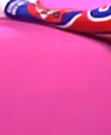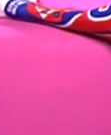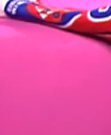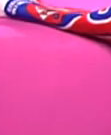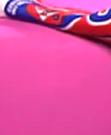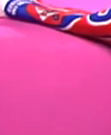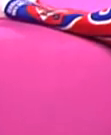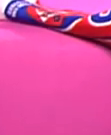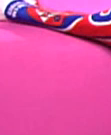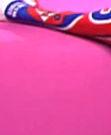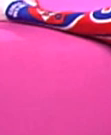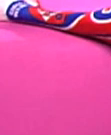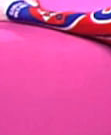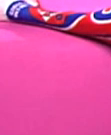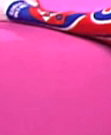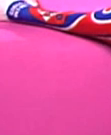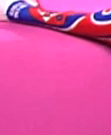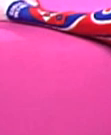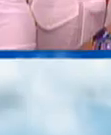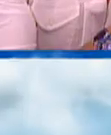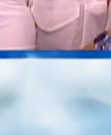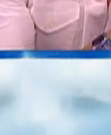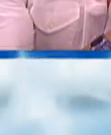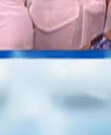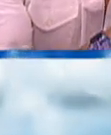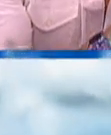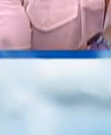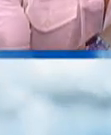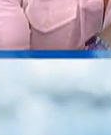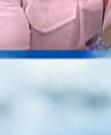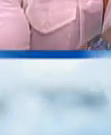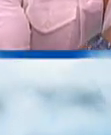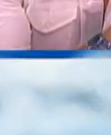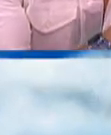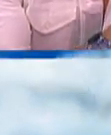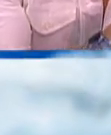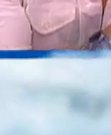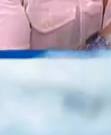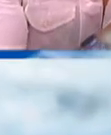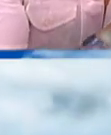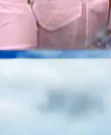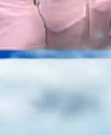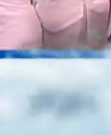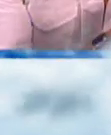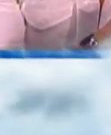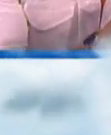Então, e o casamento? Valha-me Deus. Eu só estou à espera que ela diga que sim ou que não. Então, mas queres casar comigo? Tem que ser formal, filha. Queres lá. Casar